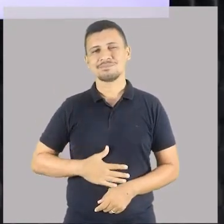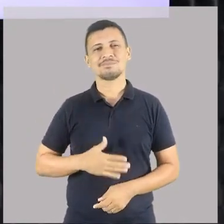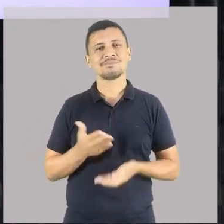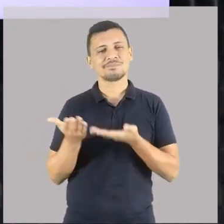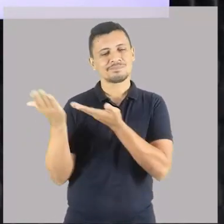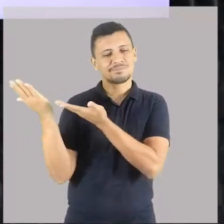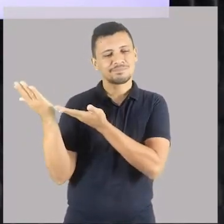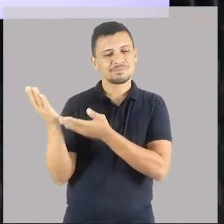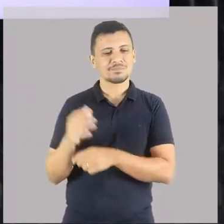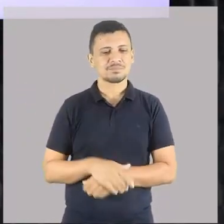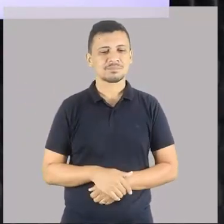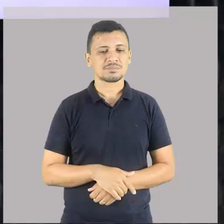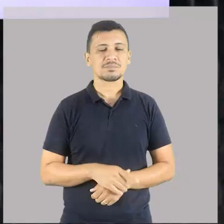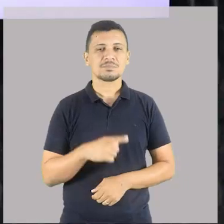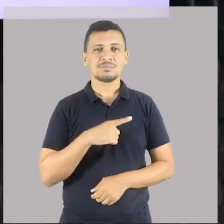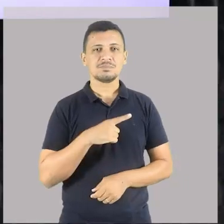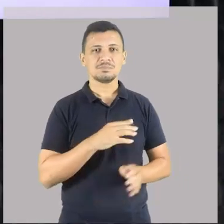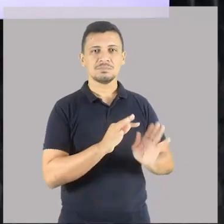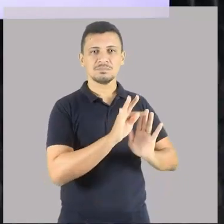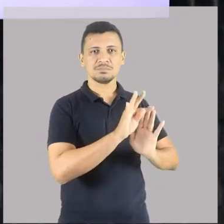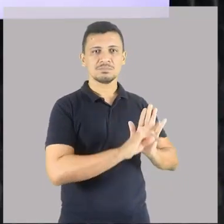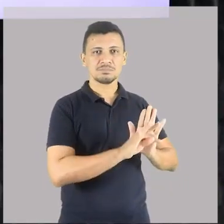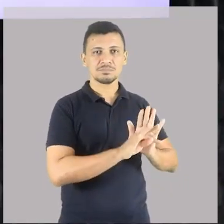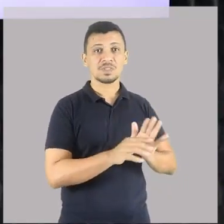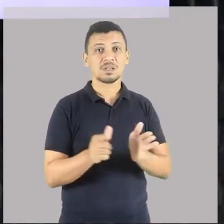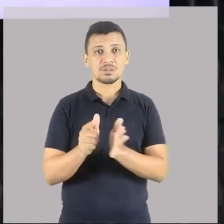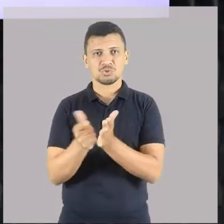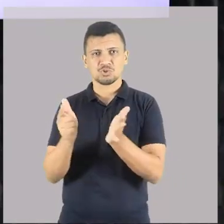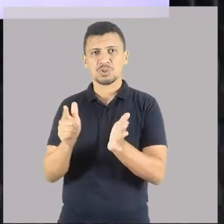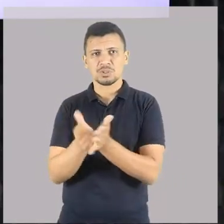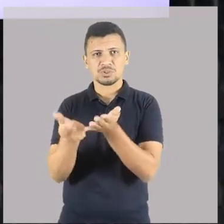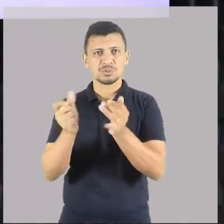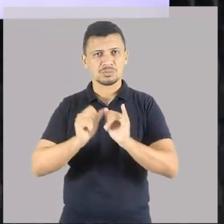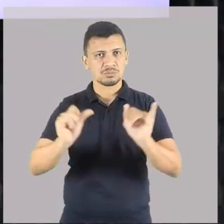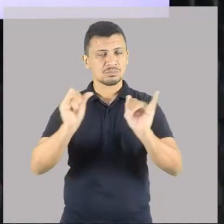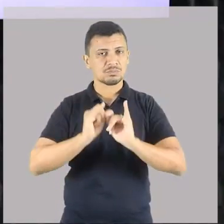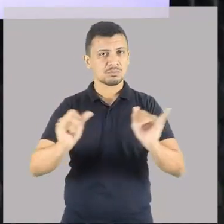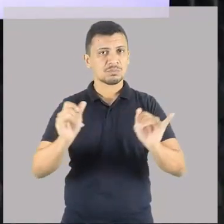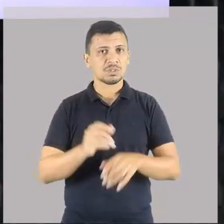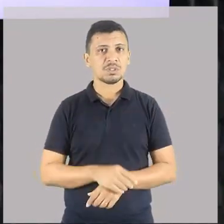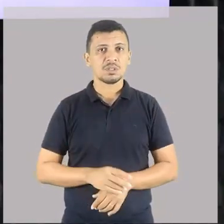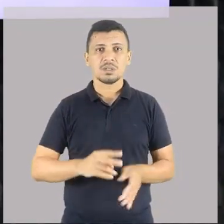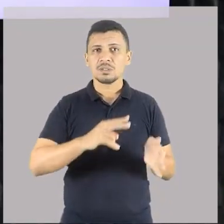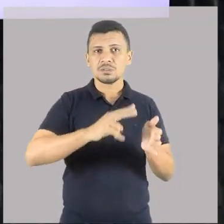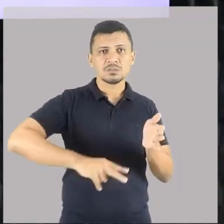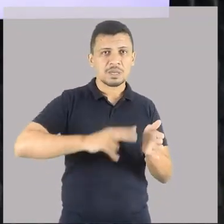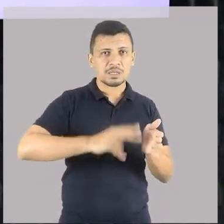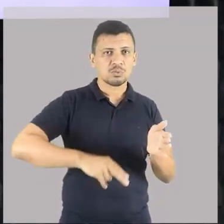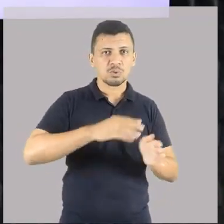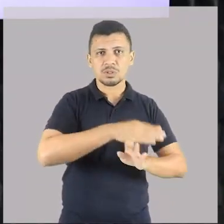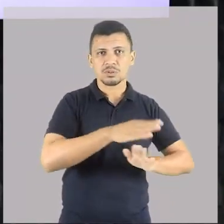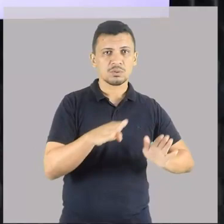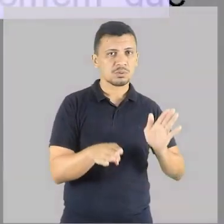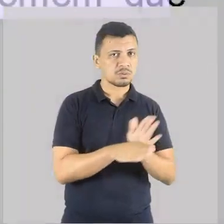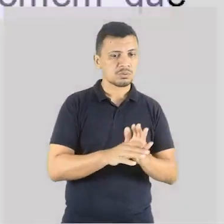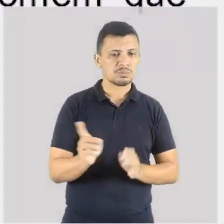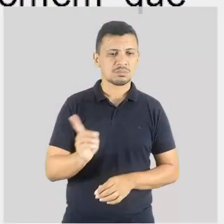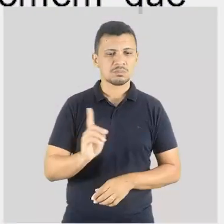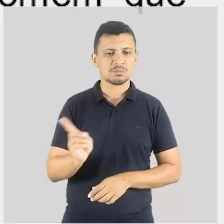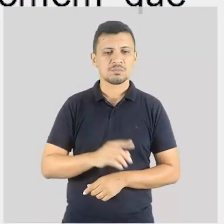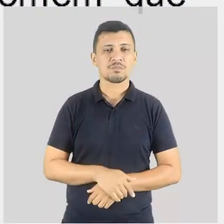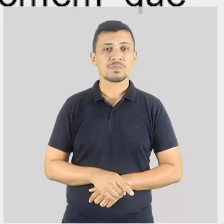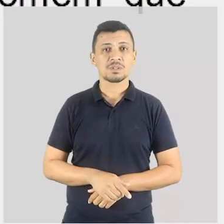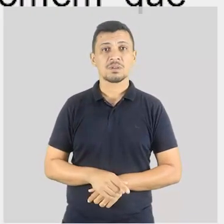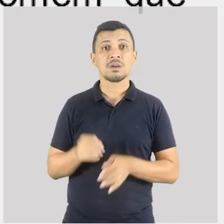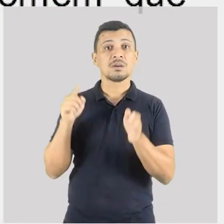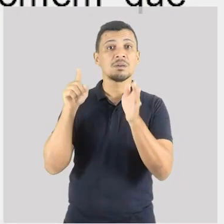aqui, ela tem um fragmento, é uma notícia de jornal, tá? Que a gente não vai precisar fazer a leitura dele completo, certo? E a gente